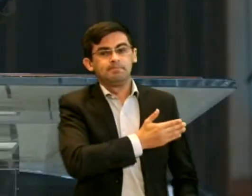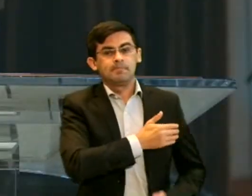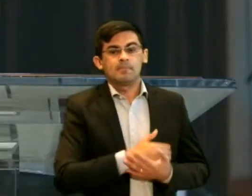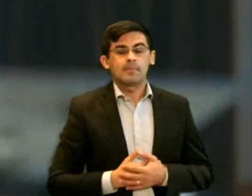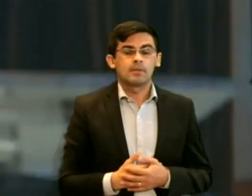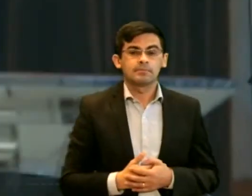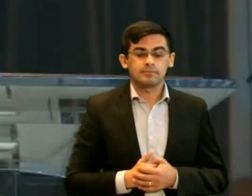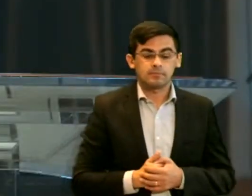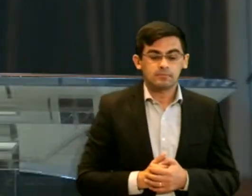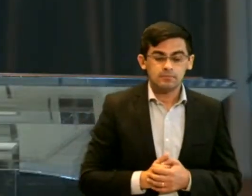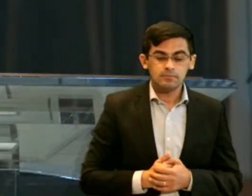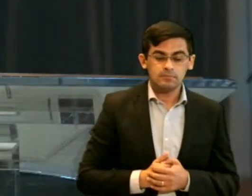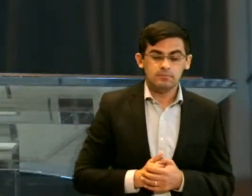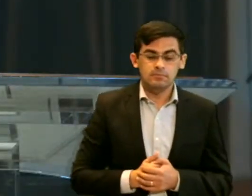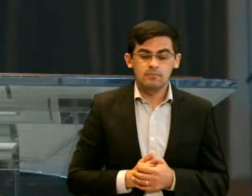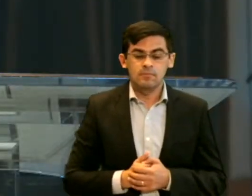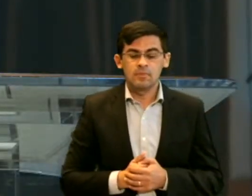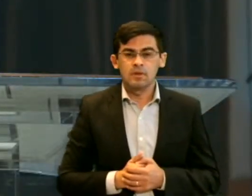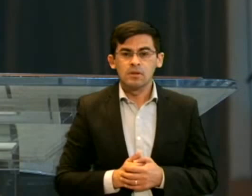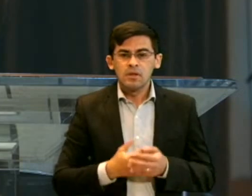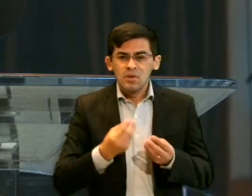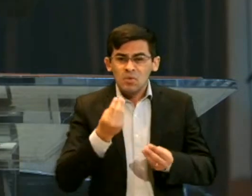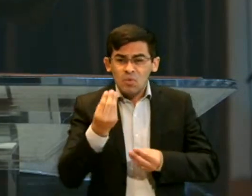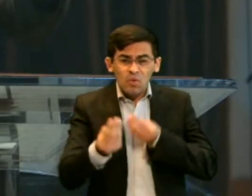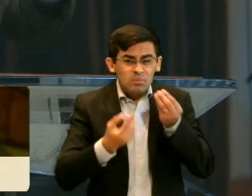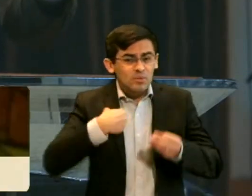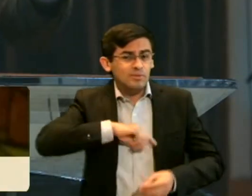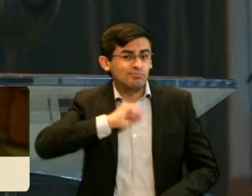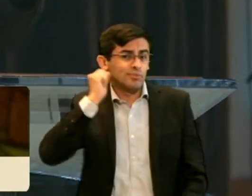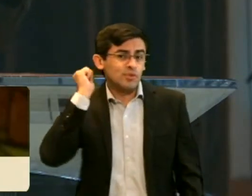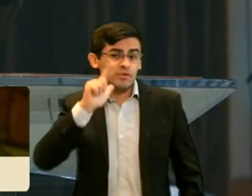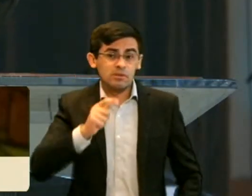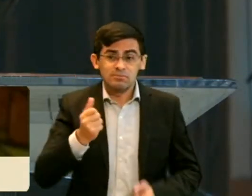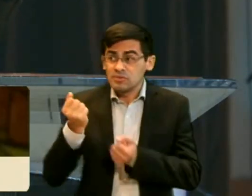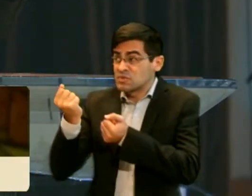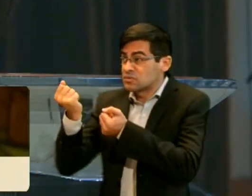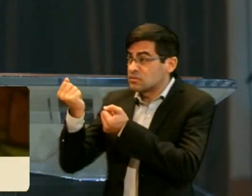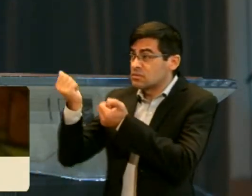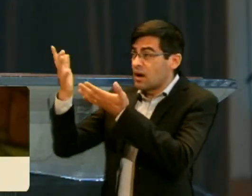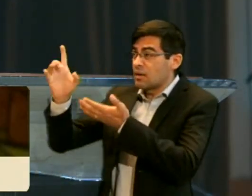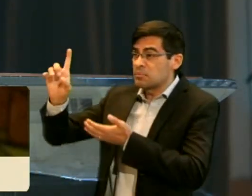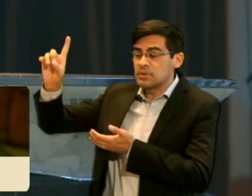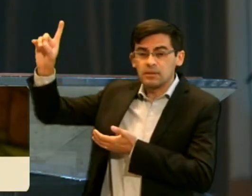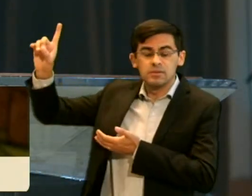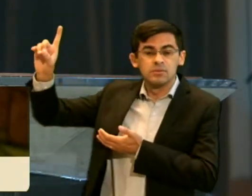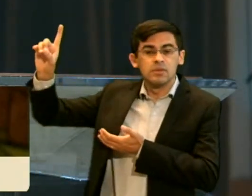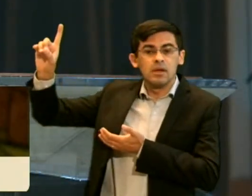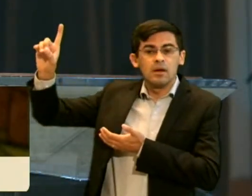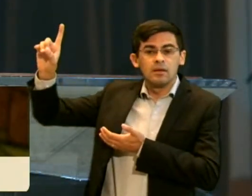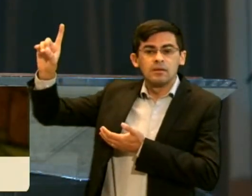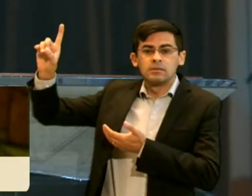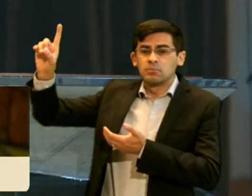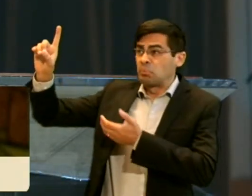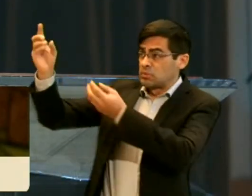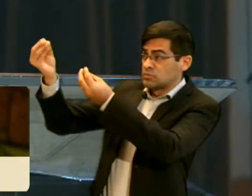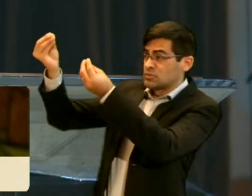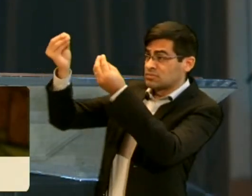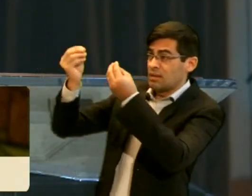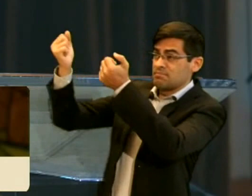Como assim? Como entregar pode gerar